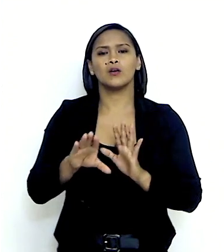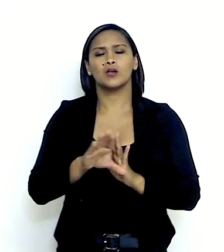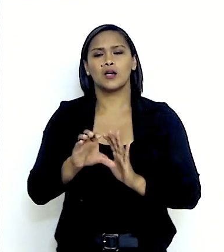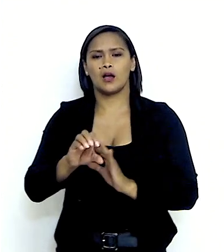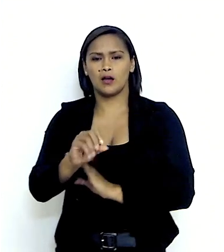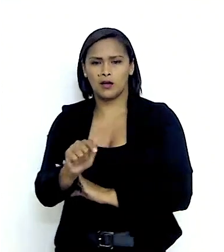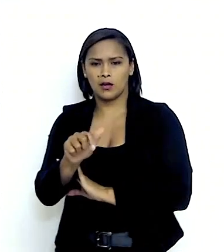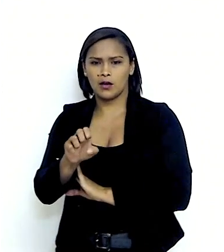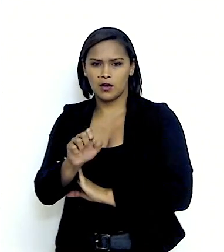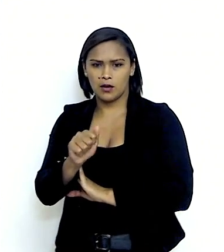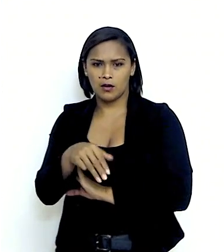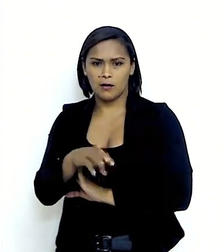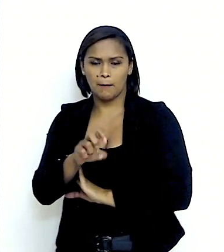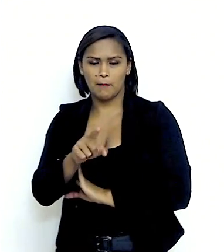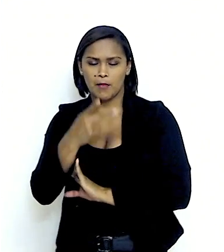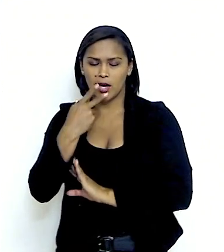Camex, que recentemente